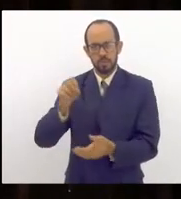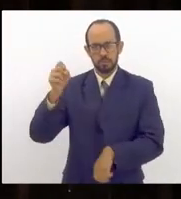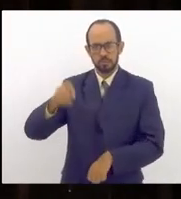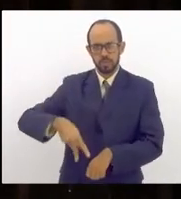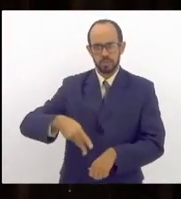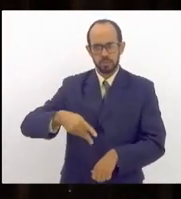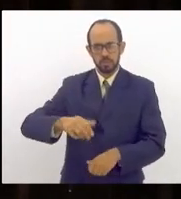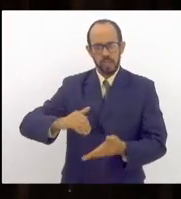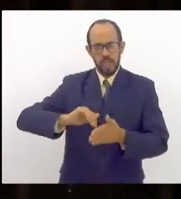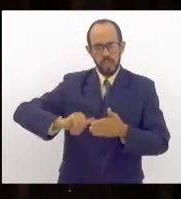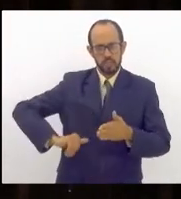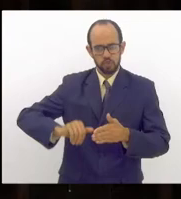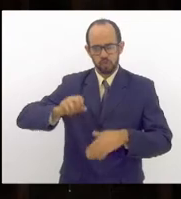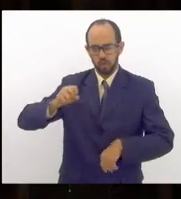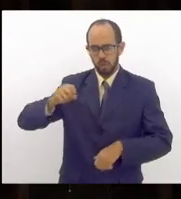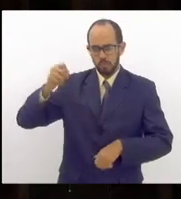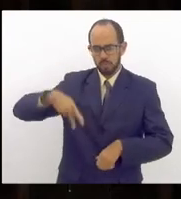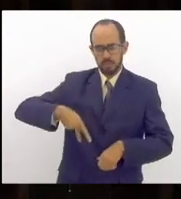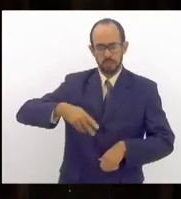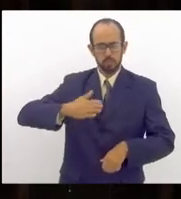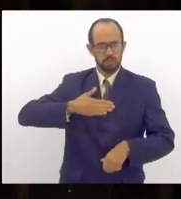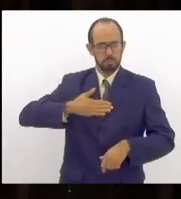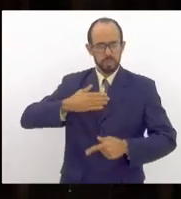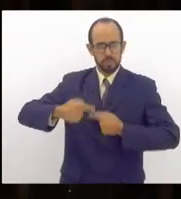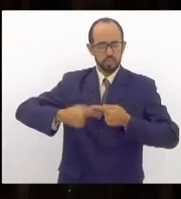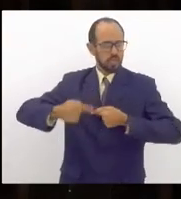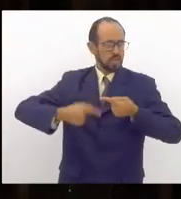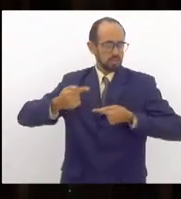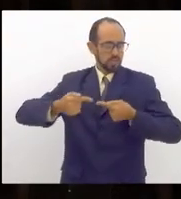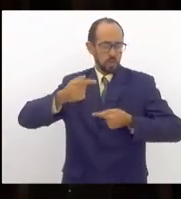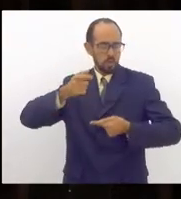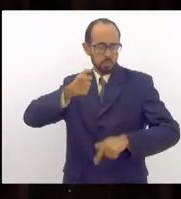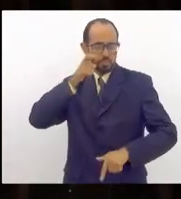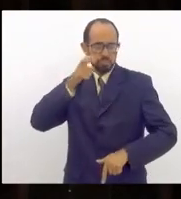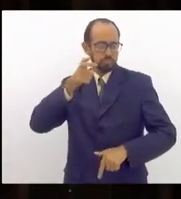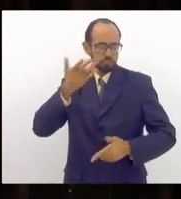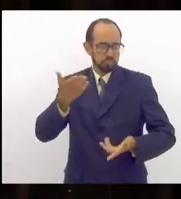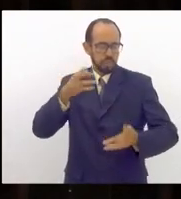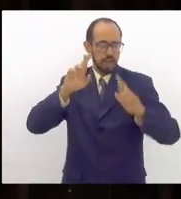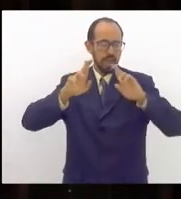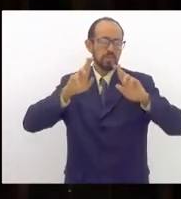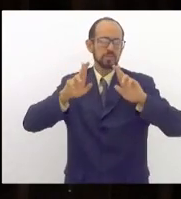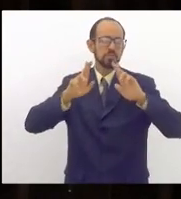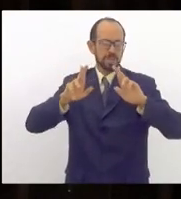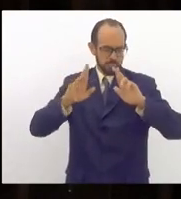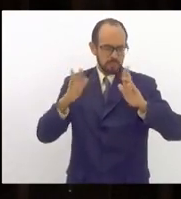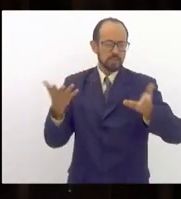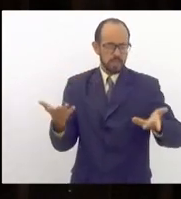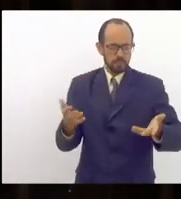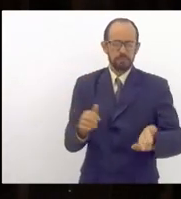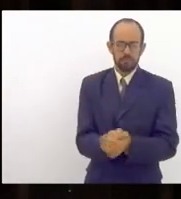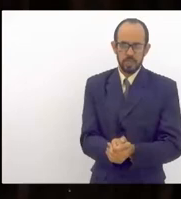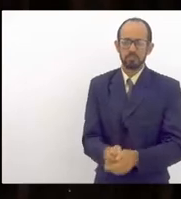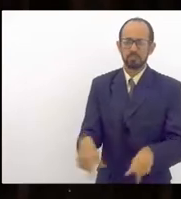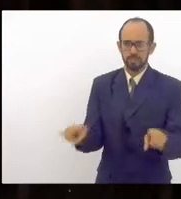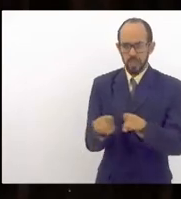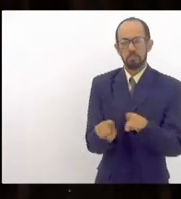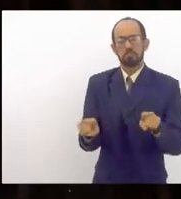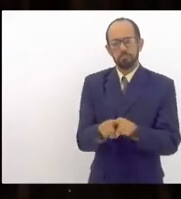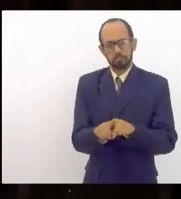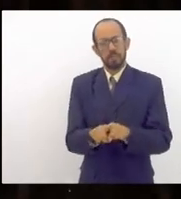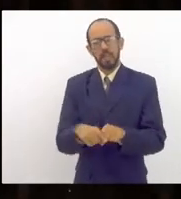geração Mônica qualquer perspectiva de se aposentar né e tudo isso aliado a uma inflação